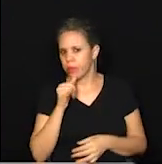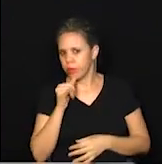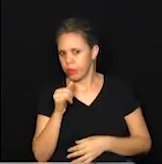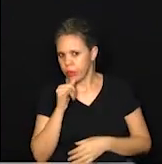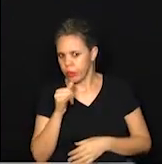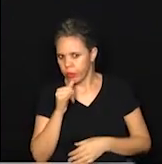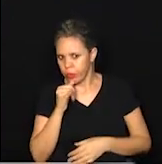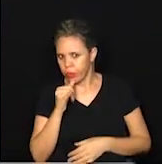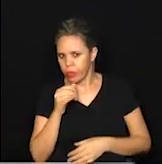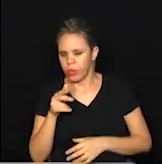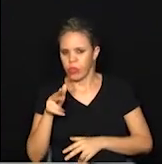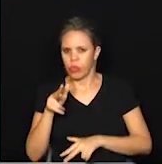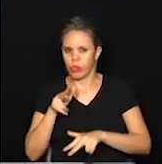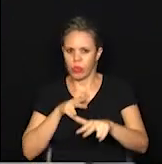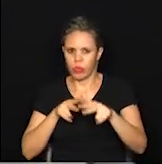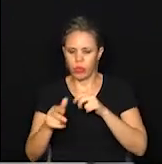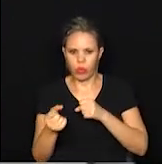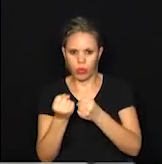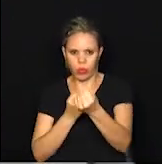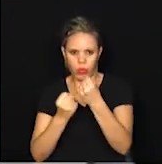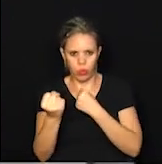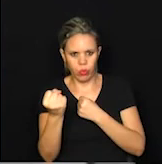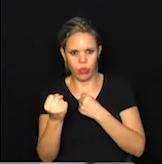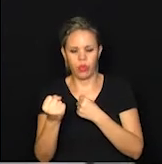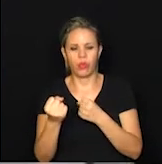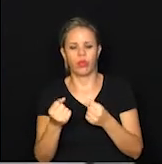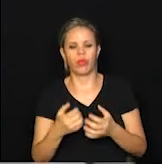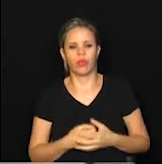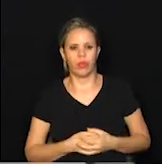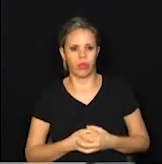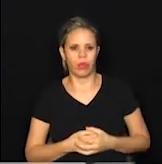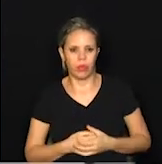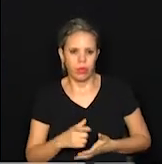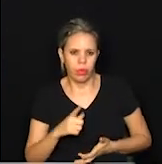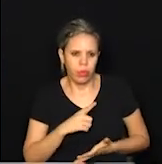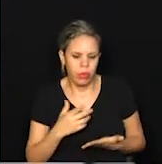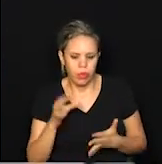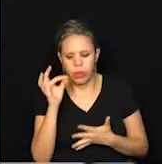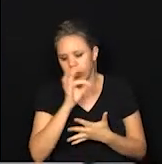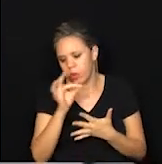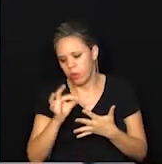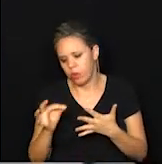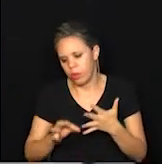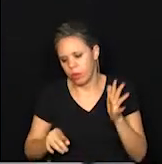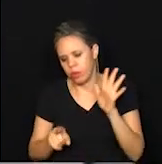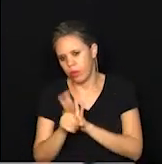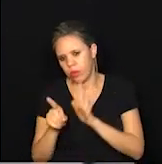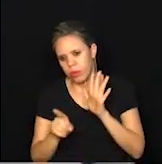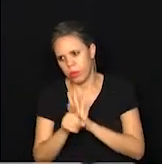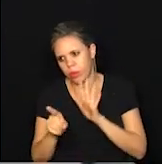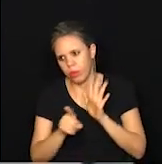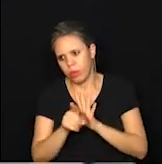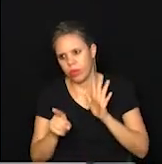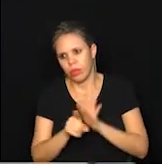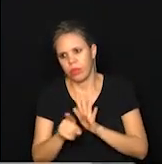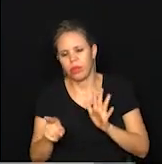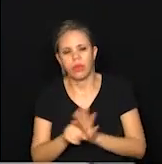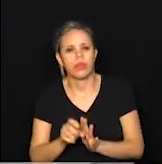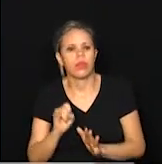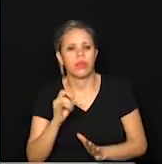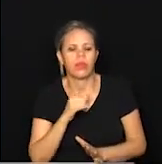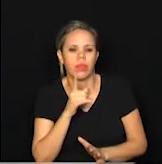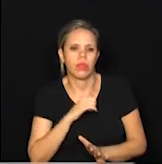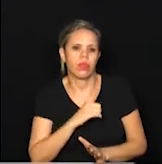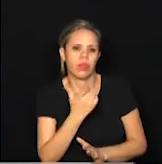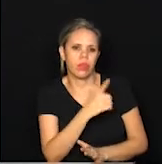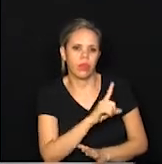o Kung Fu. Então, essas são algumas perguntas. Se por acaso chegarem outras